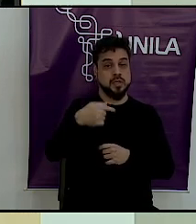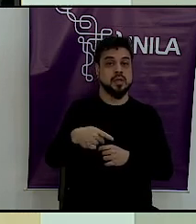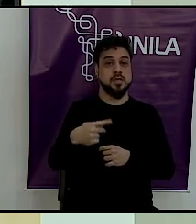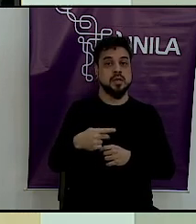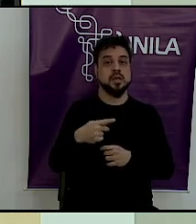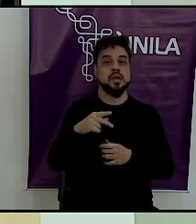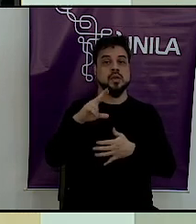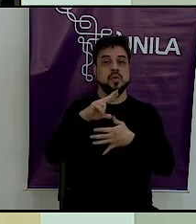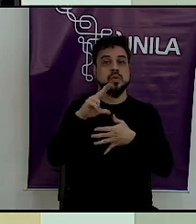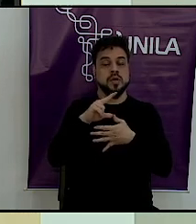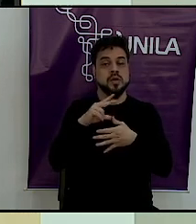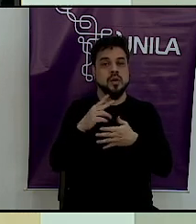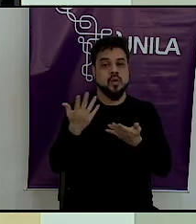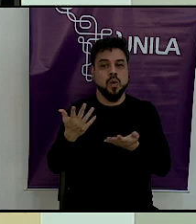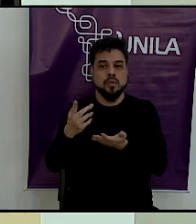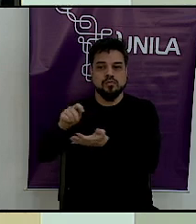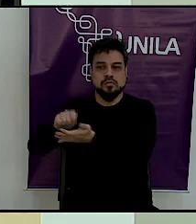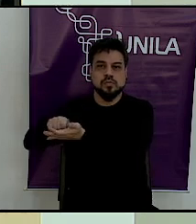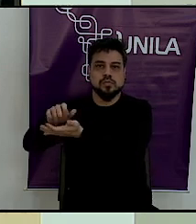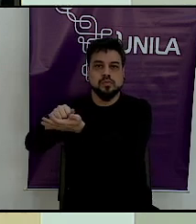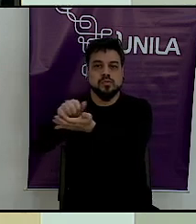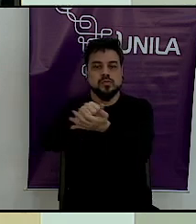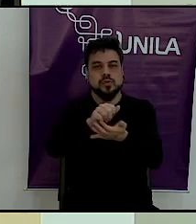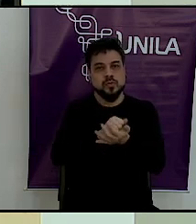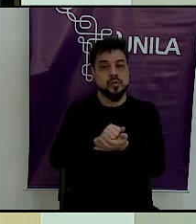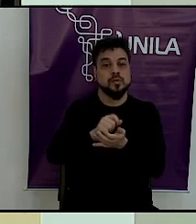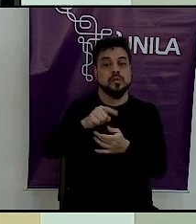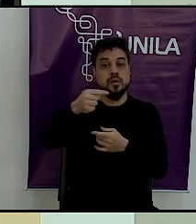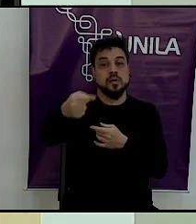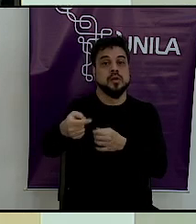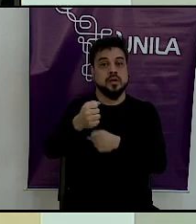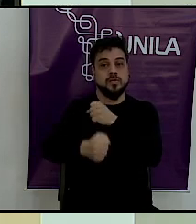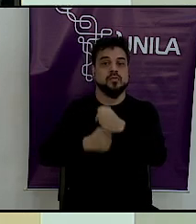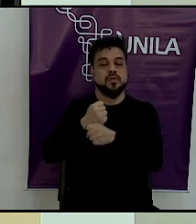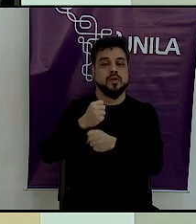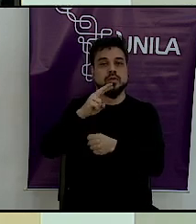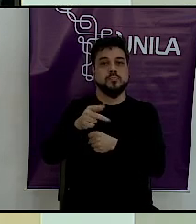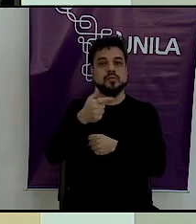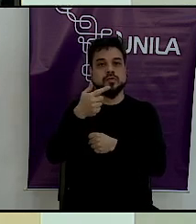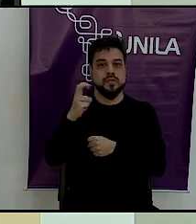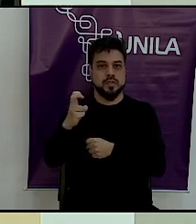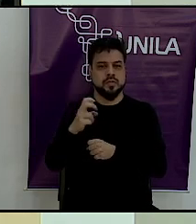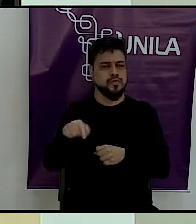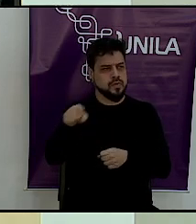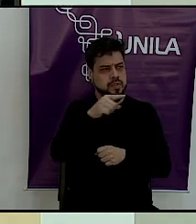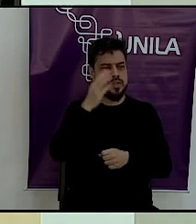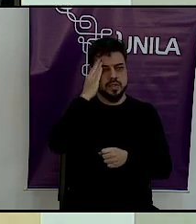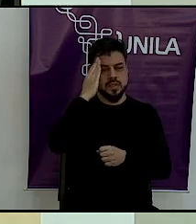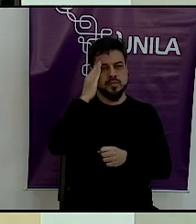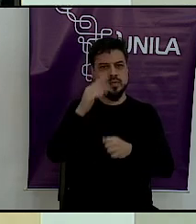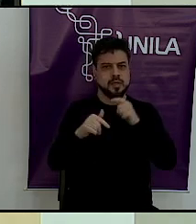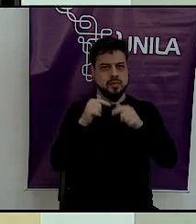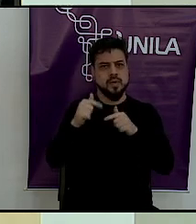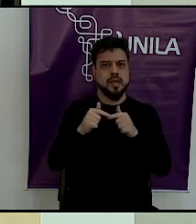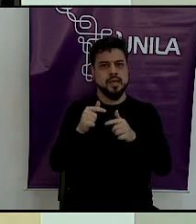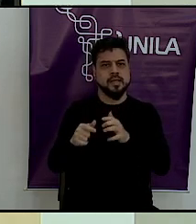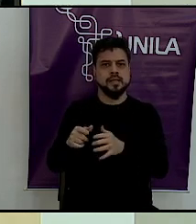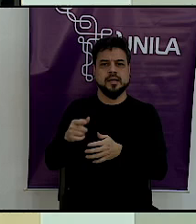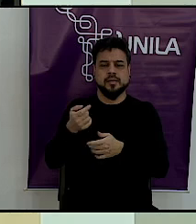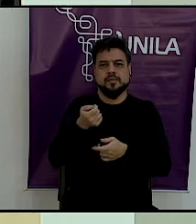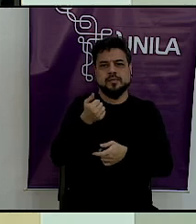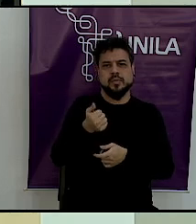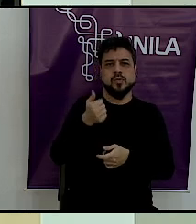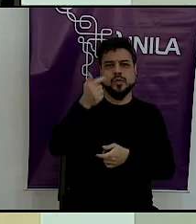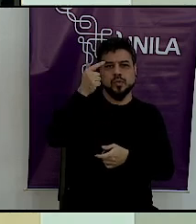que dizer quais convênios que nós iríamos assinar em 2025. Ou seja, todo mundo que sabe, todo mundo que trabalha com isso sabe que é muito pouco